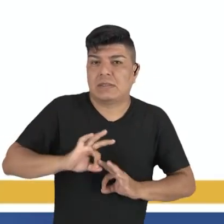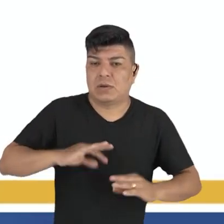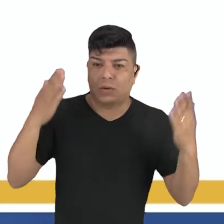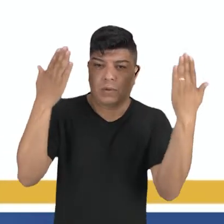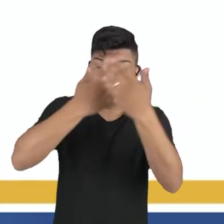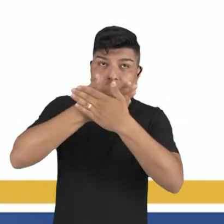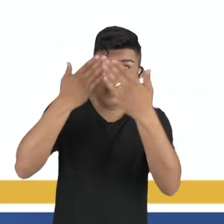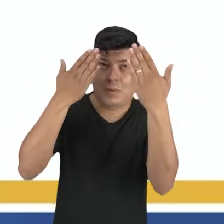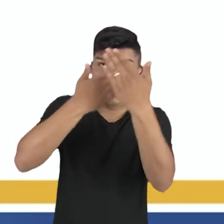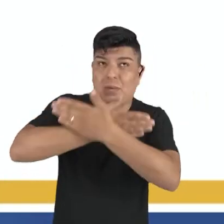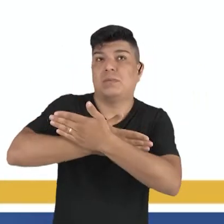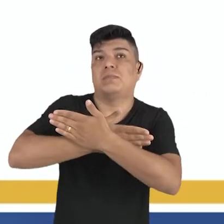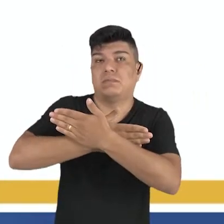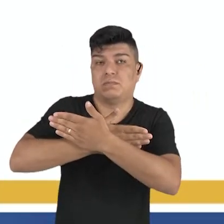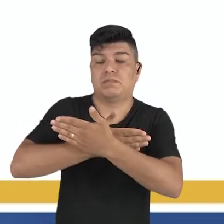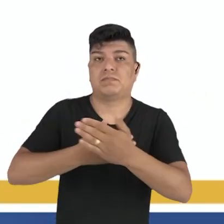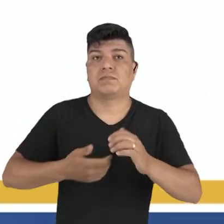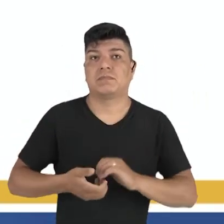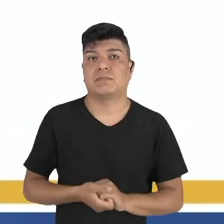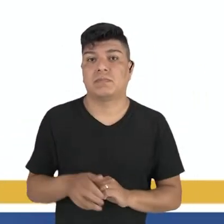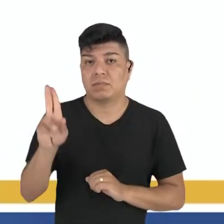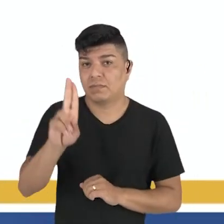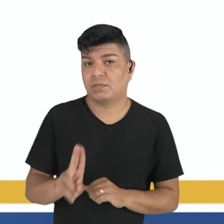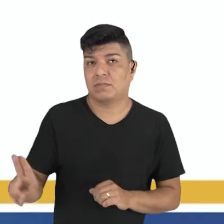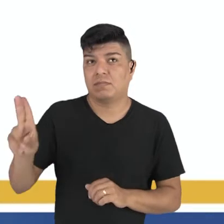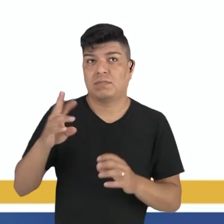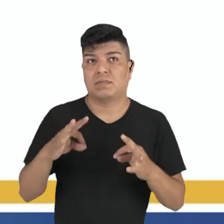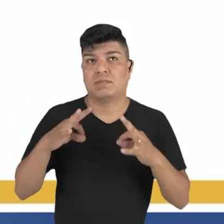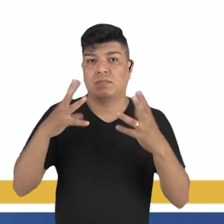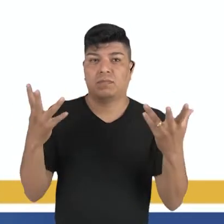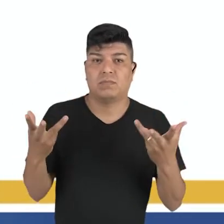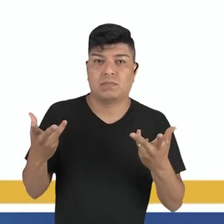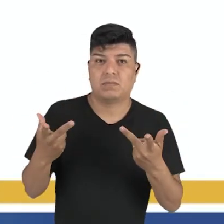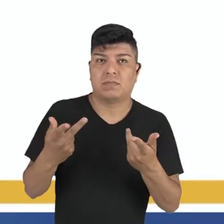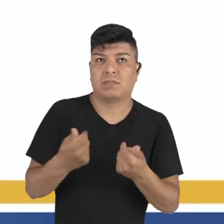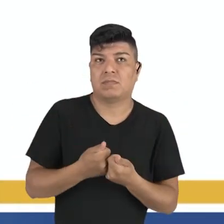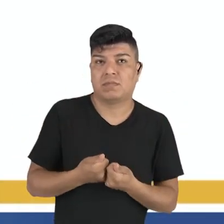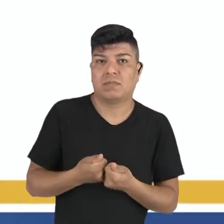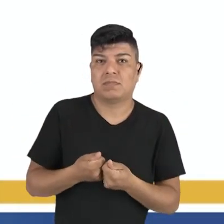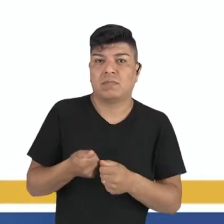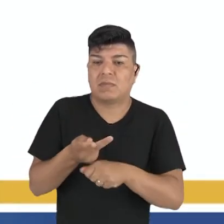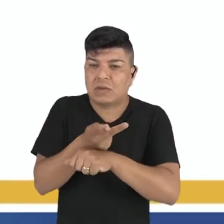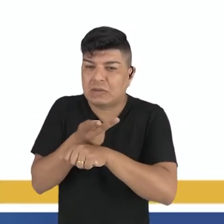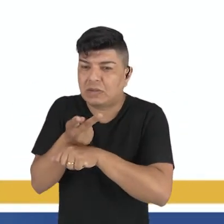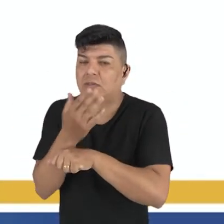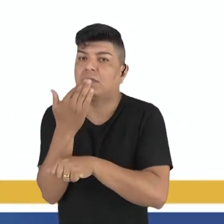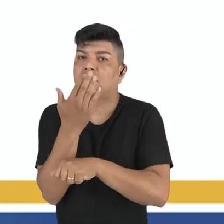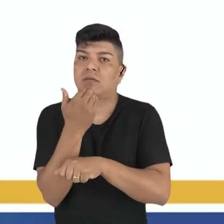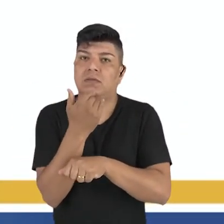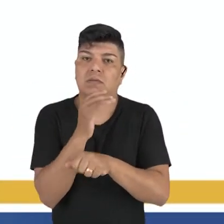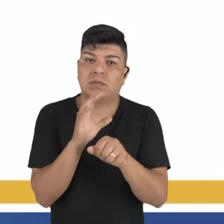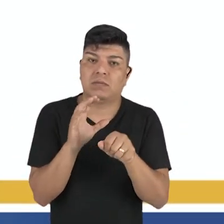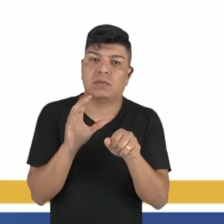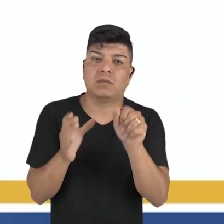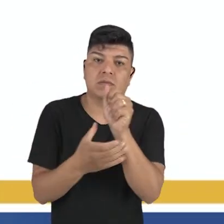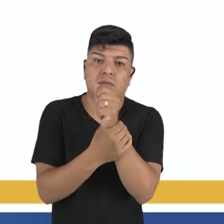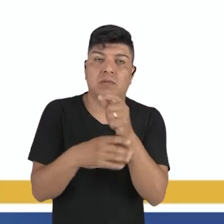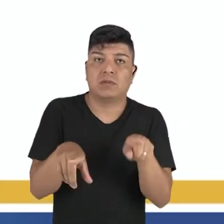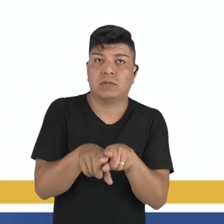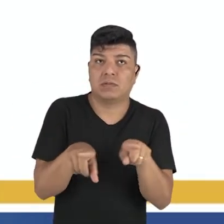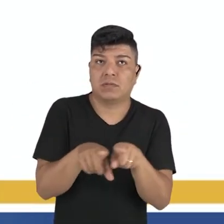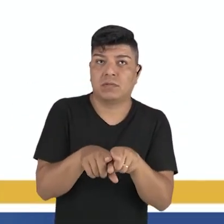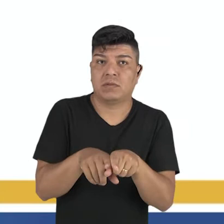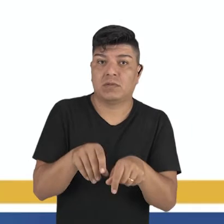invisibilidade de um guerreiro ninja. Ela usa todas essas habilidades para caçar e proteger. Costuma ser mais